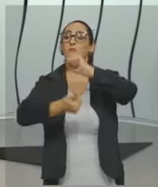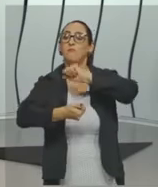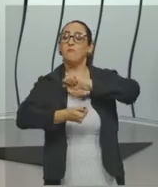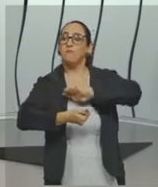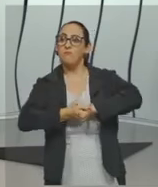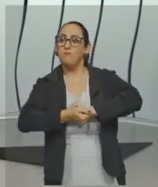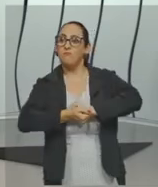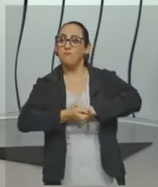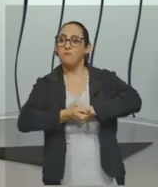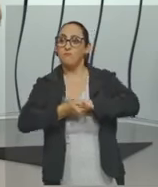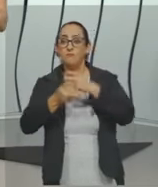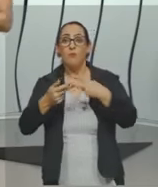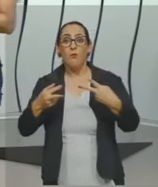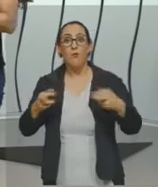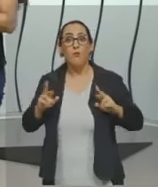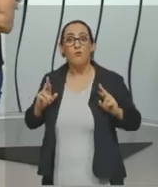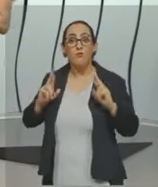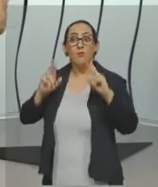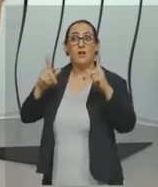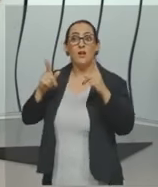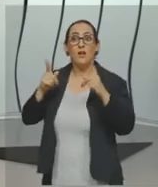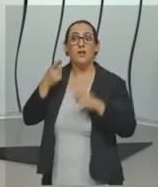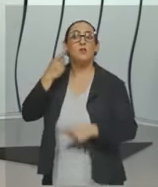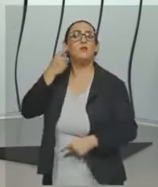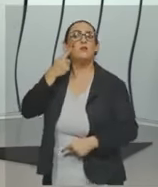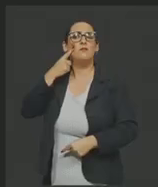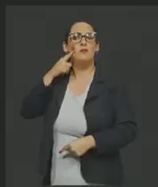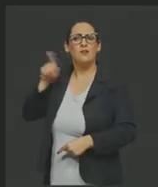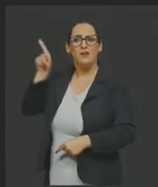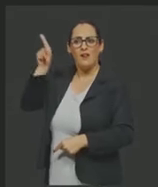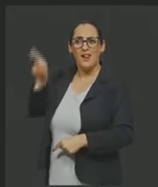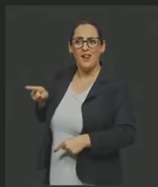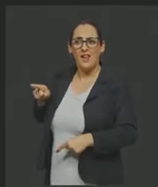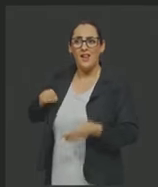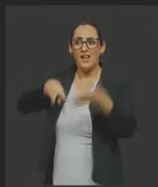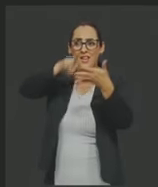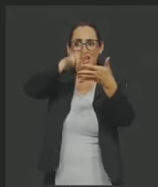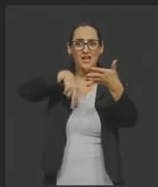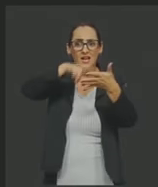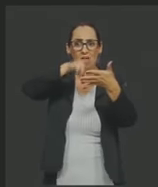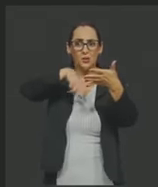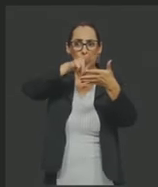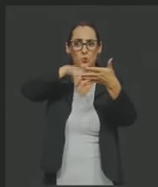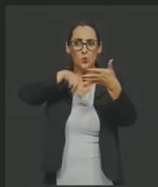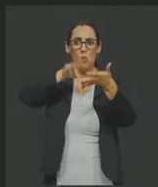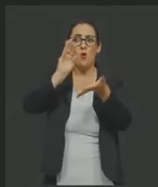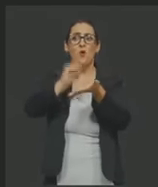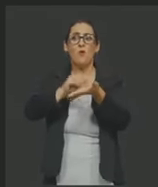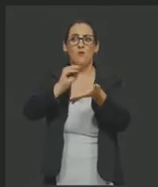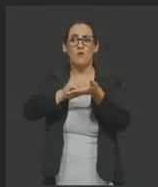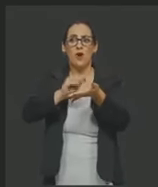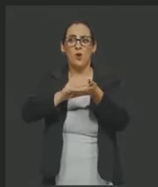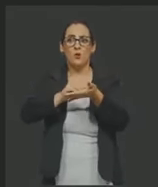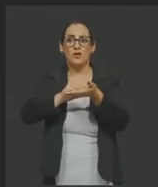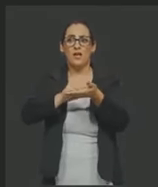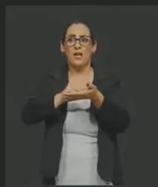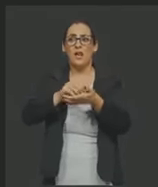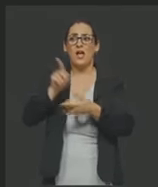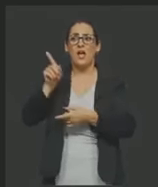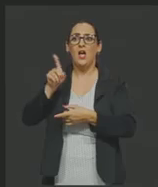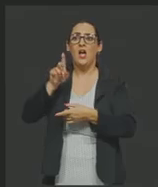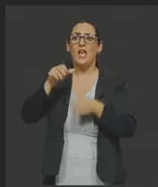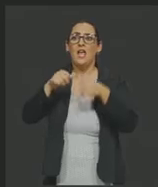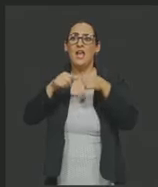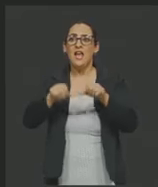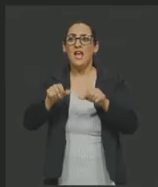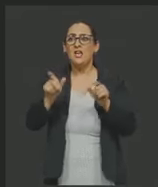situação diferente para ele, olha. Vamos ver se a gente consegue ler esse texto, está faltando letras. Ó,